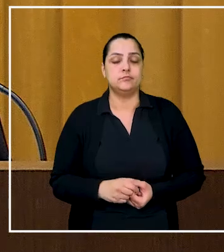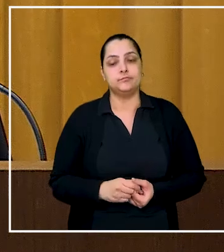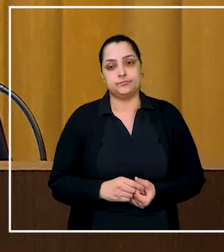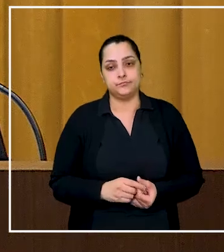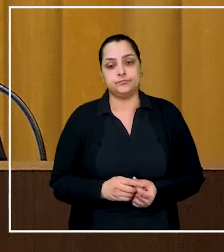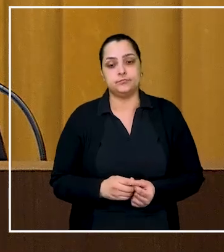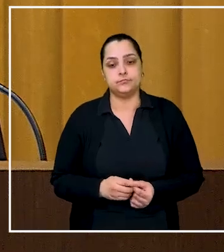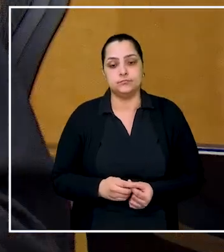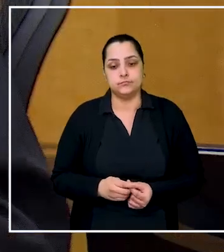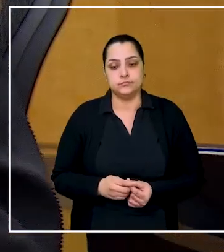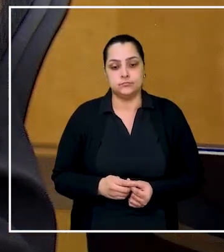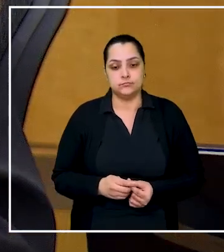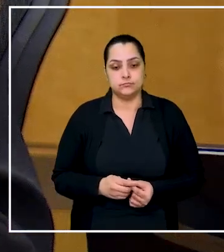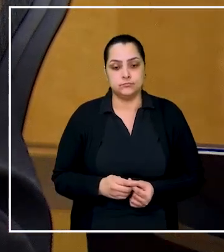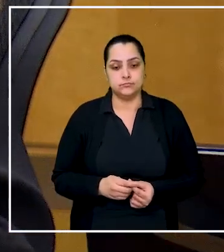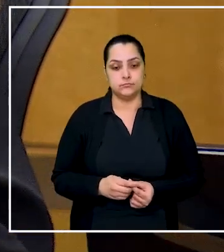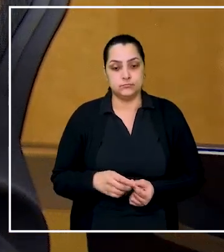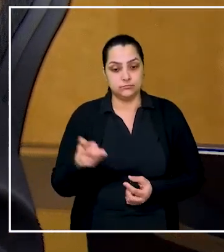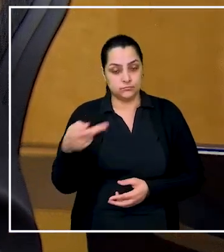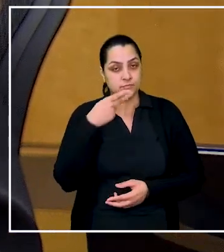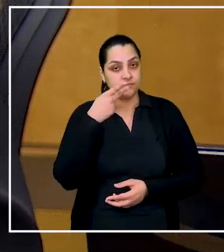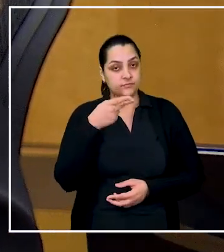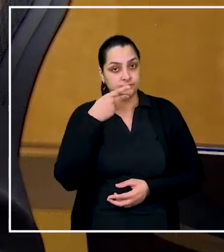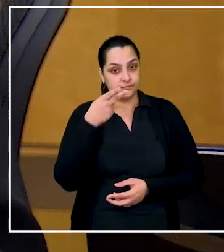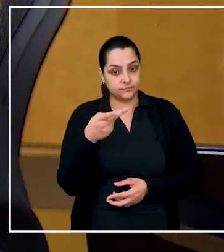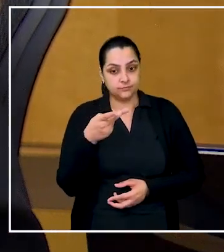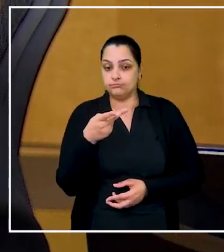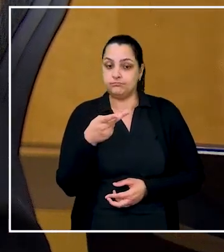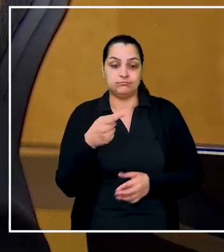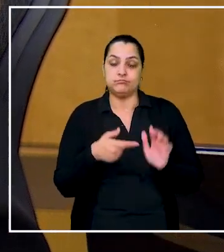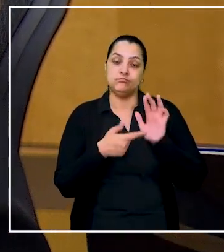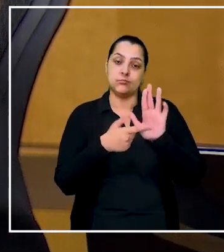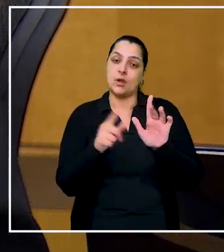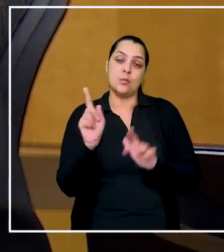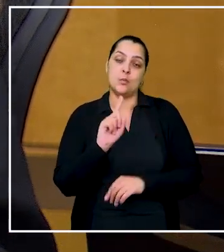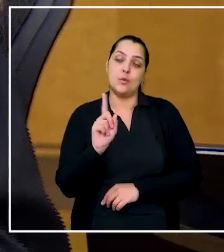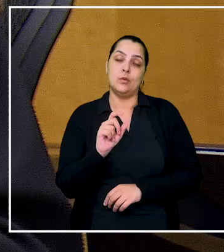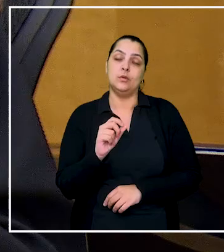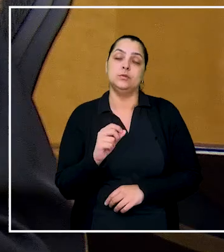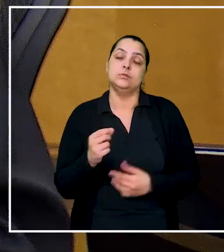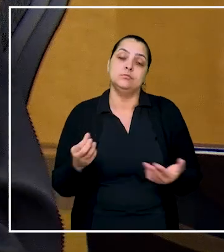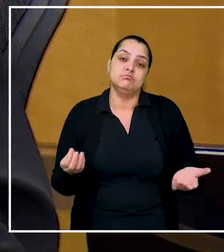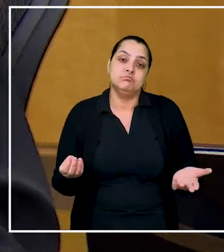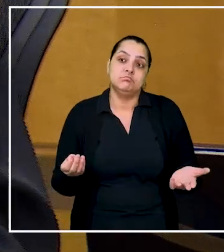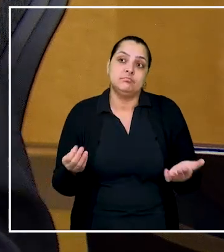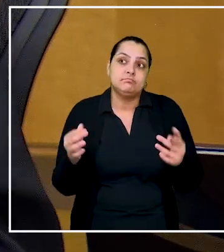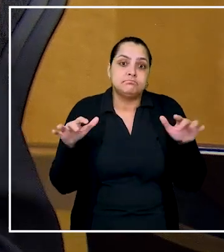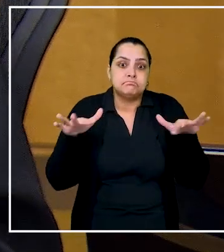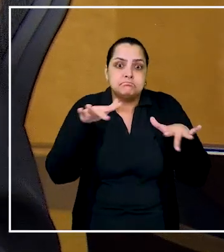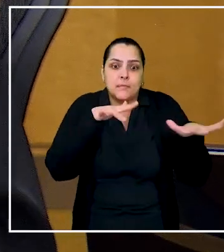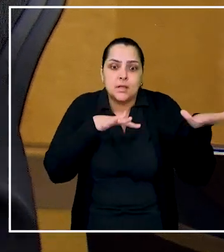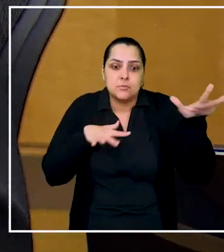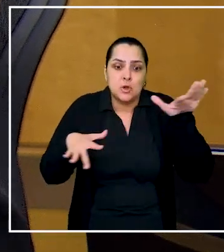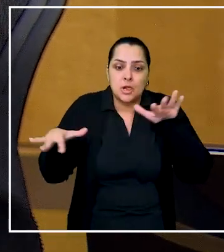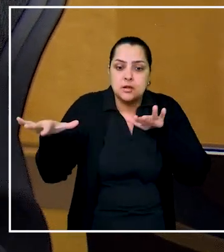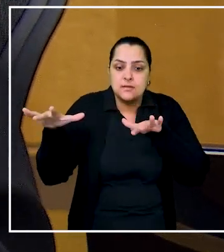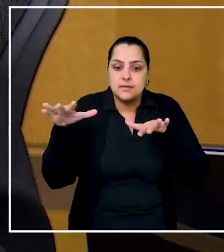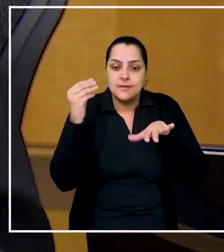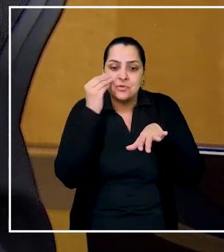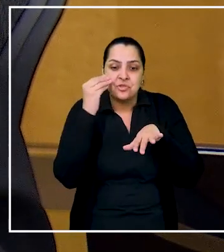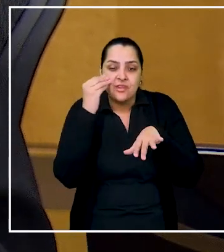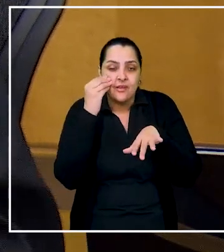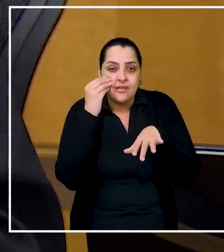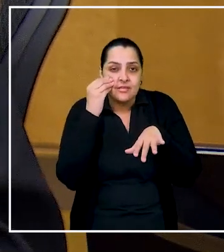contratado para defendê-lo. O relato trazido na petição inicial não revela a existência de qualquer trama, de qualquer